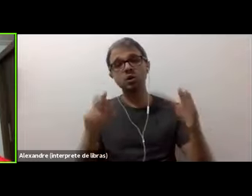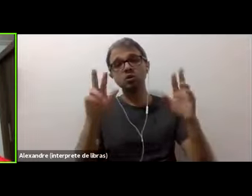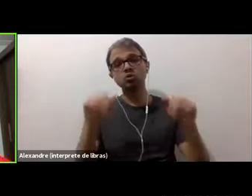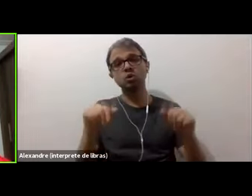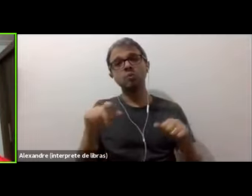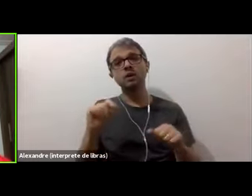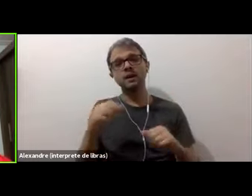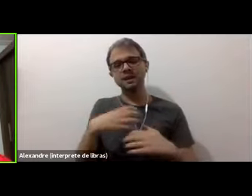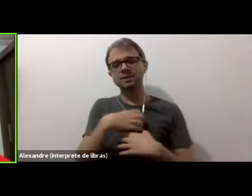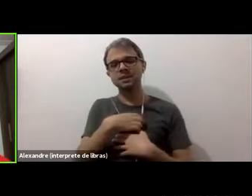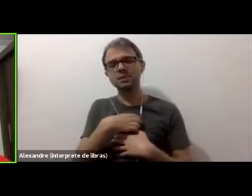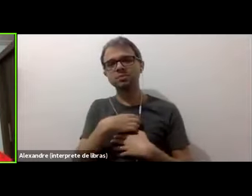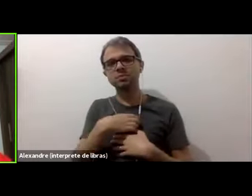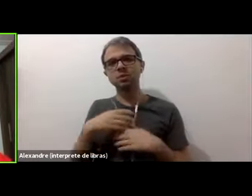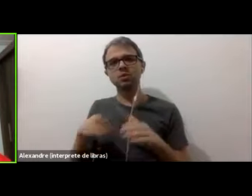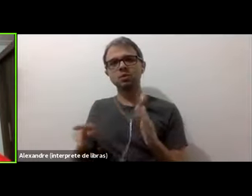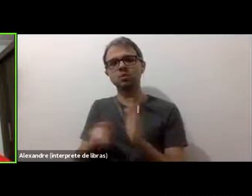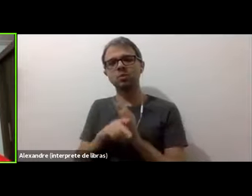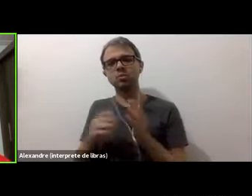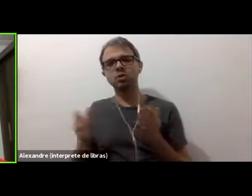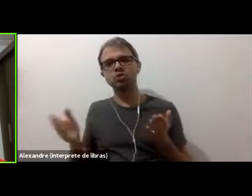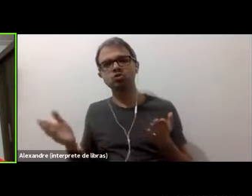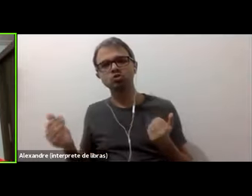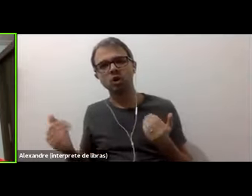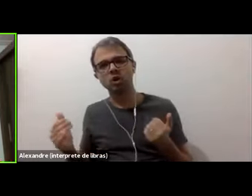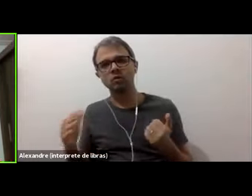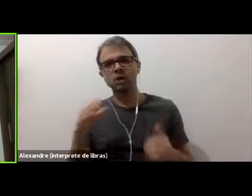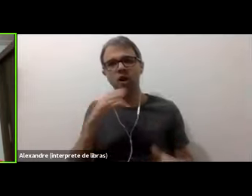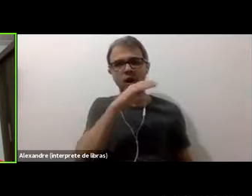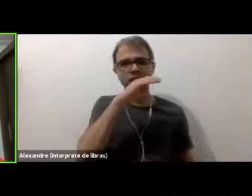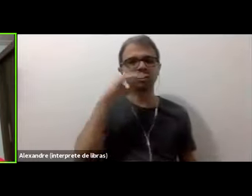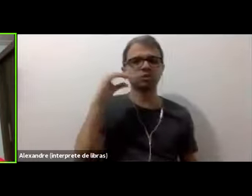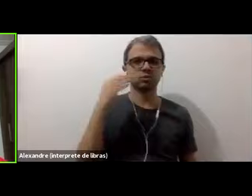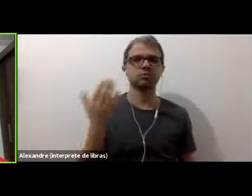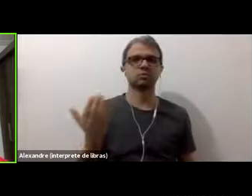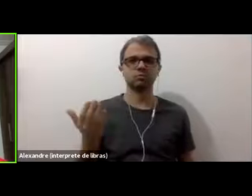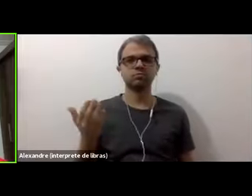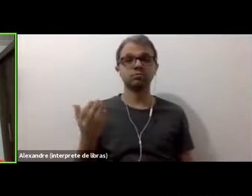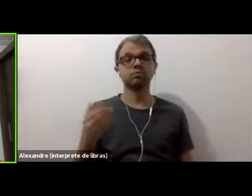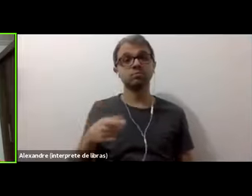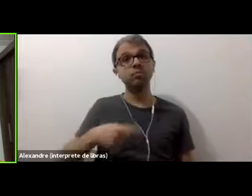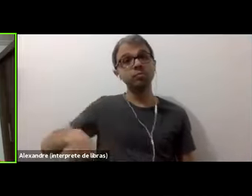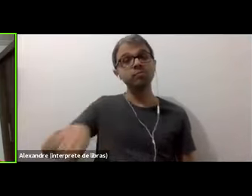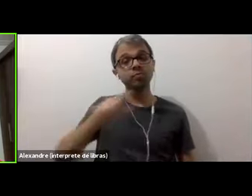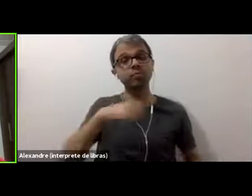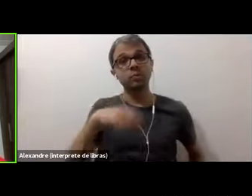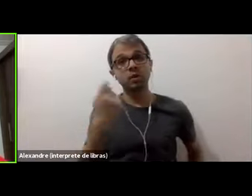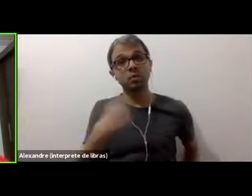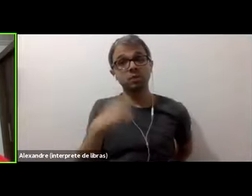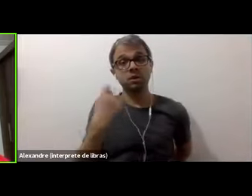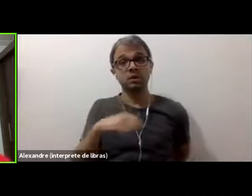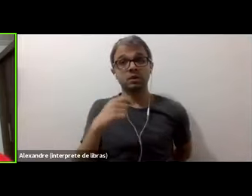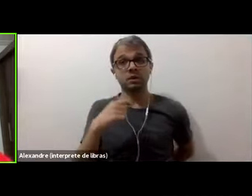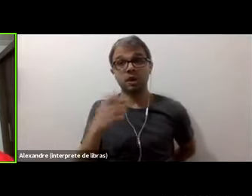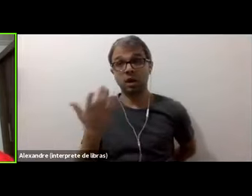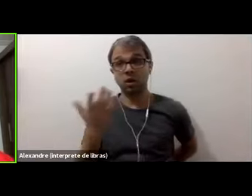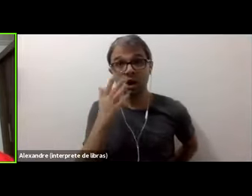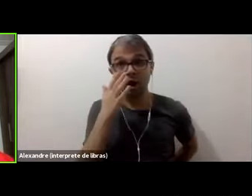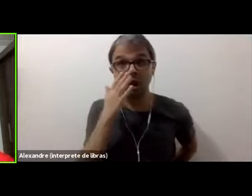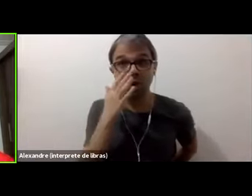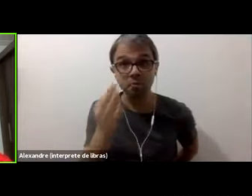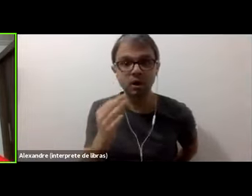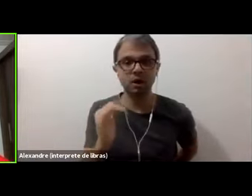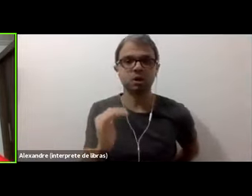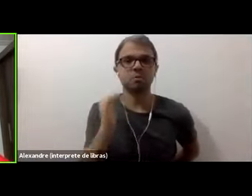nesse momento. E é preciso ter um olhar mais apurado para isso agora, né?